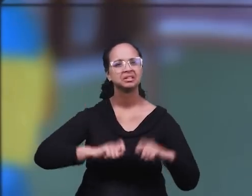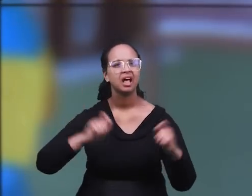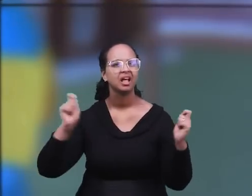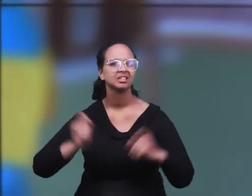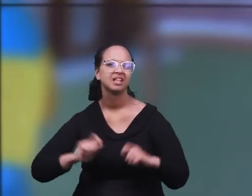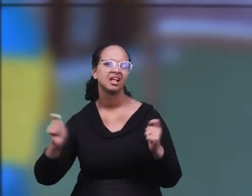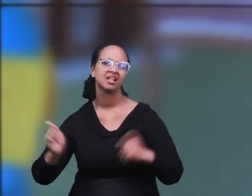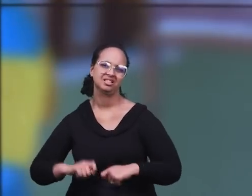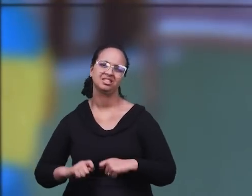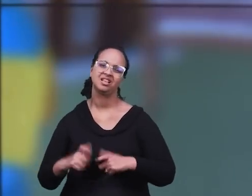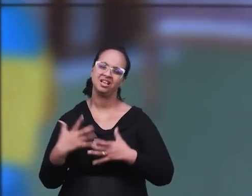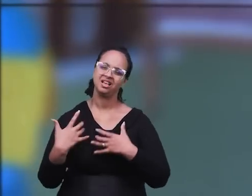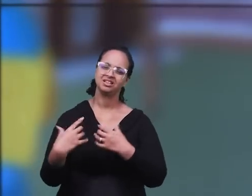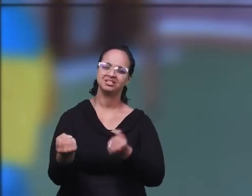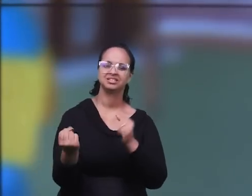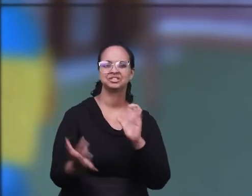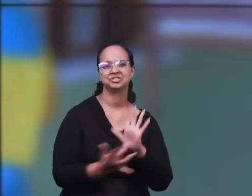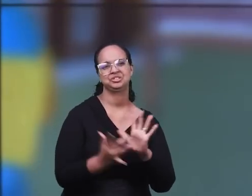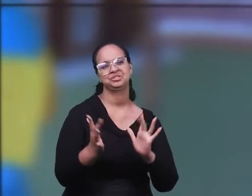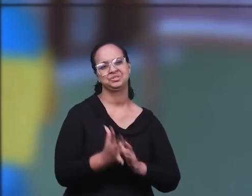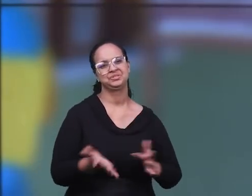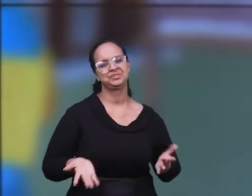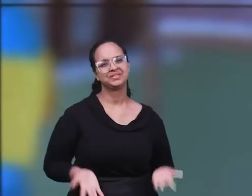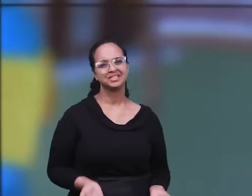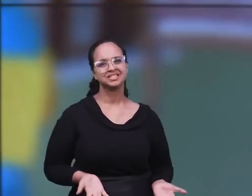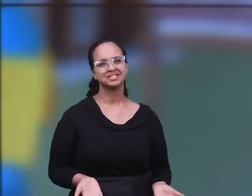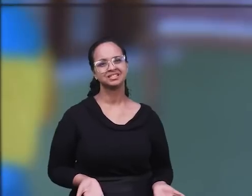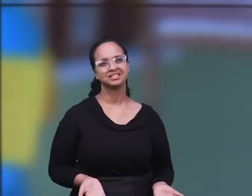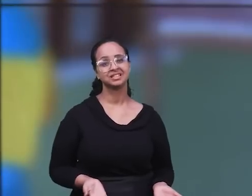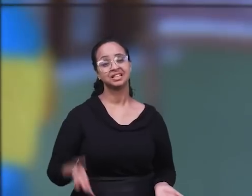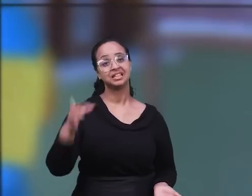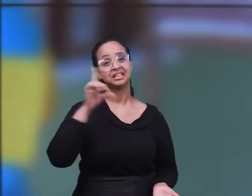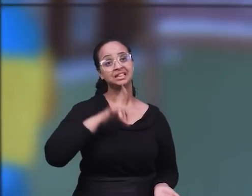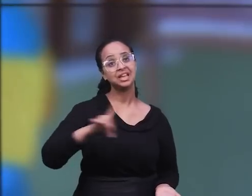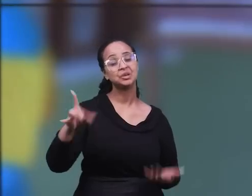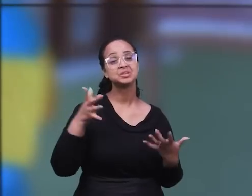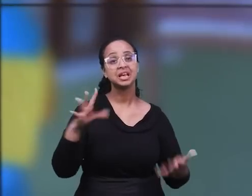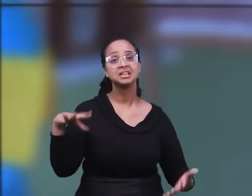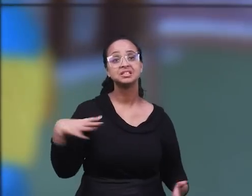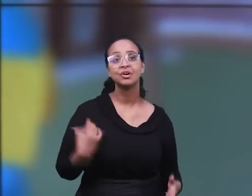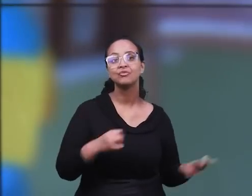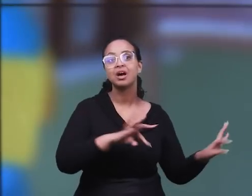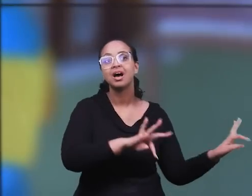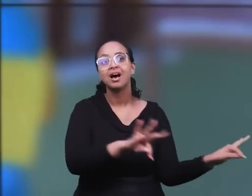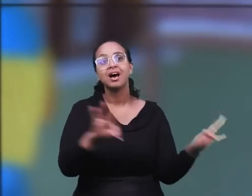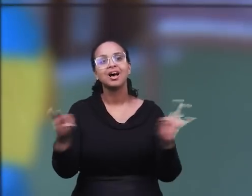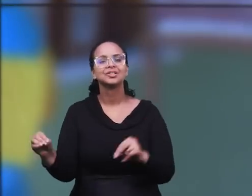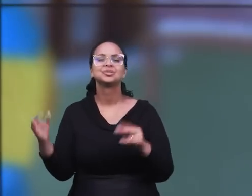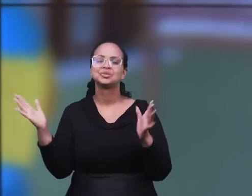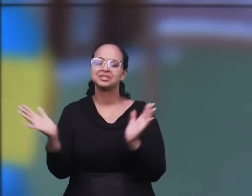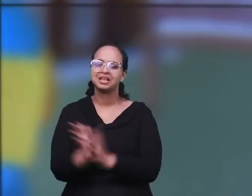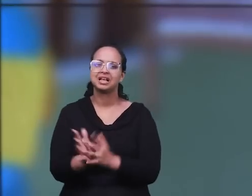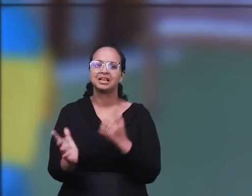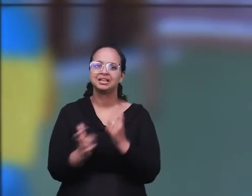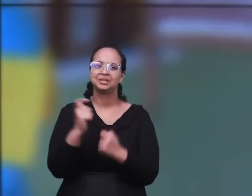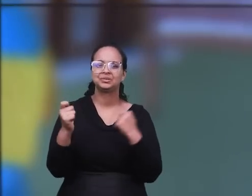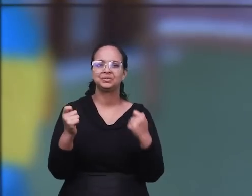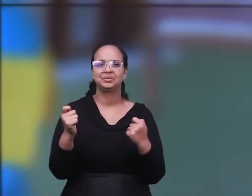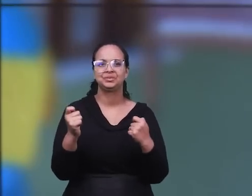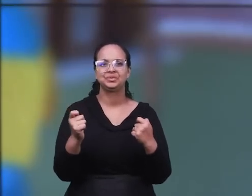poderão se abrigar debaixo das asas do Salvador. Deus quer salvar a todos nós e glória a Deus por